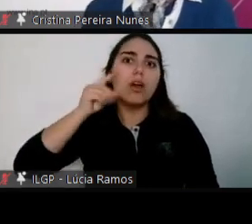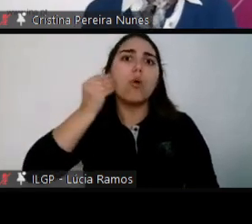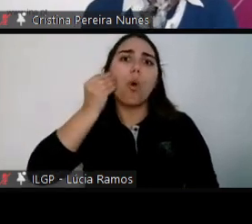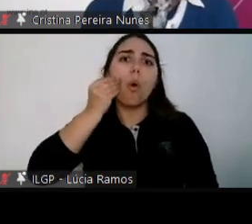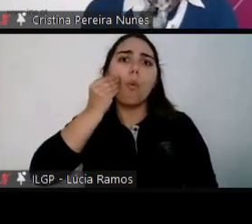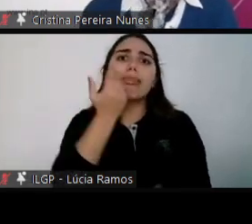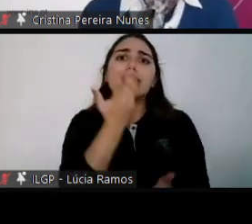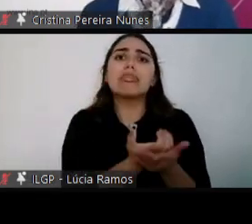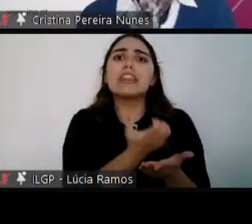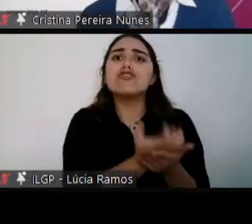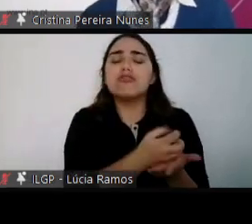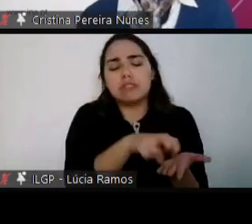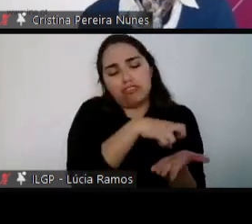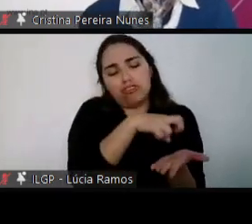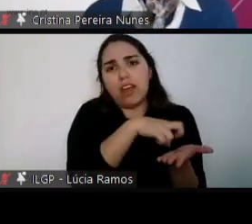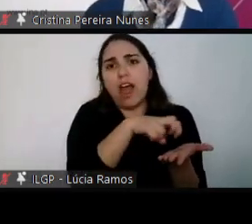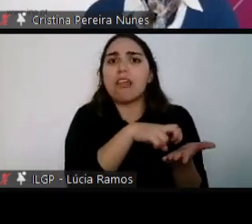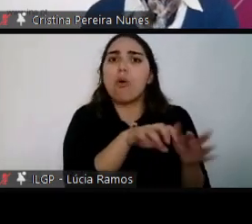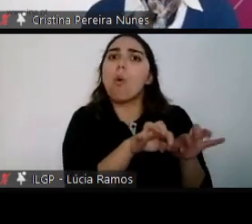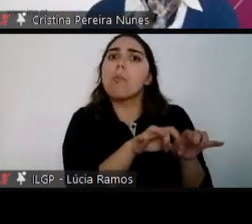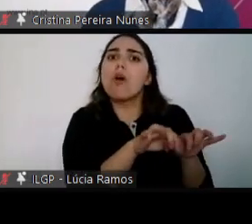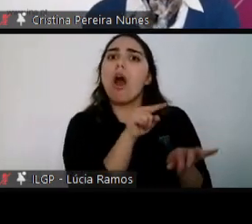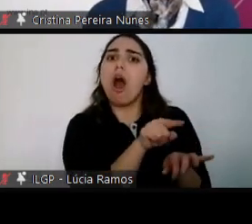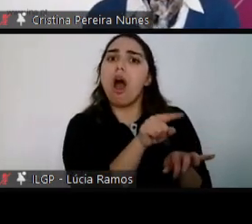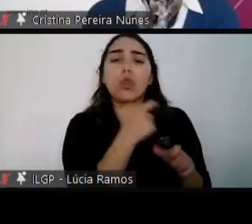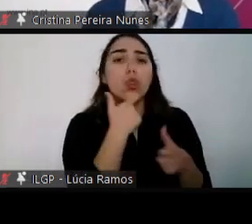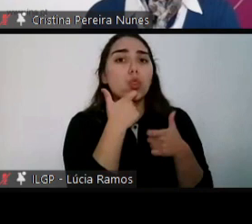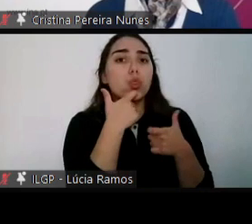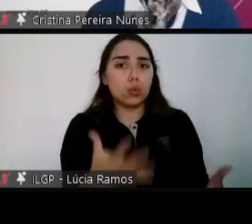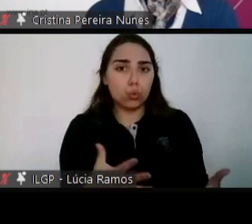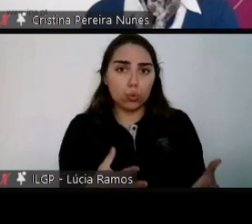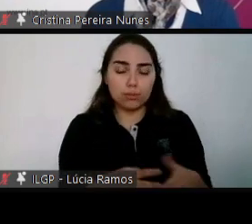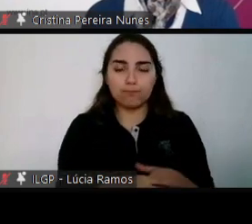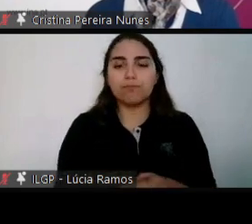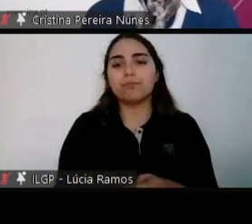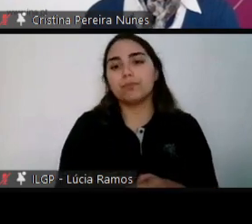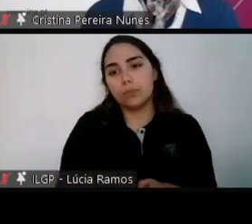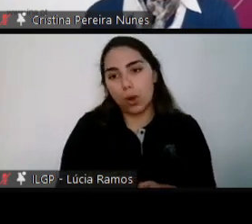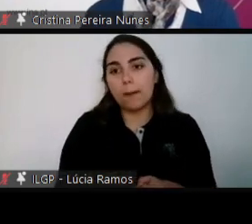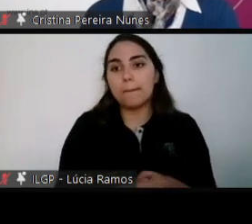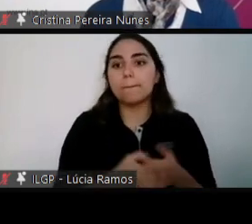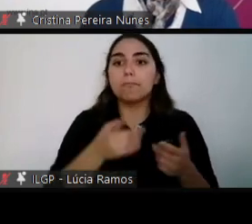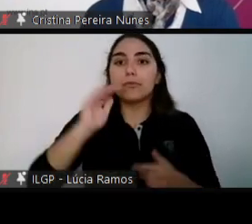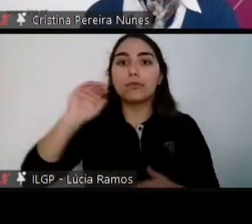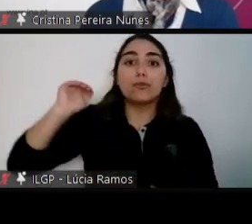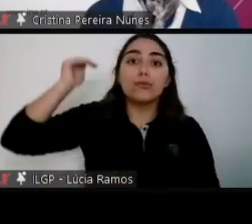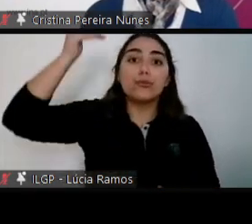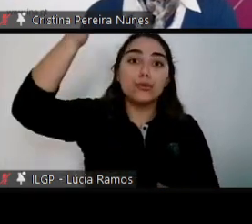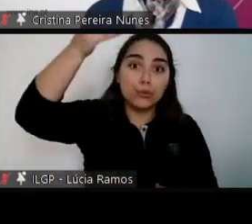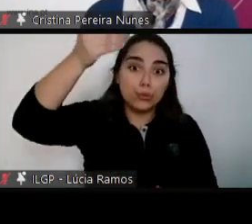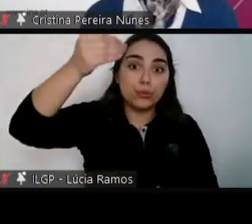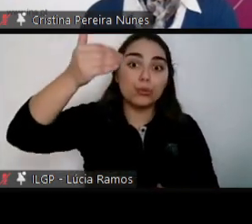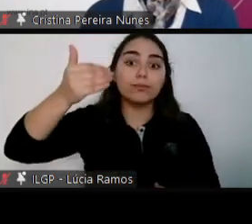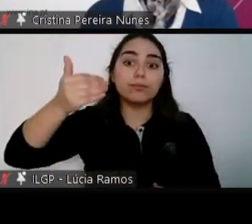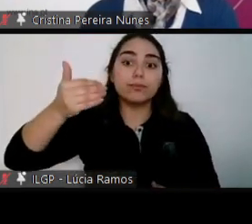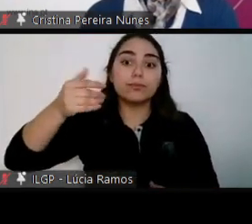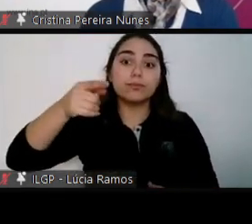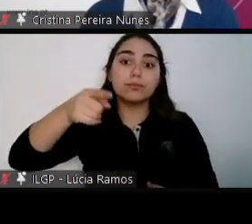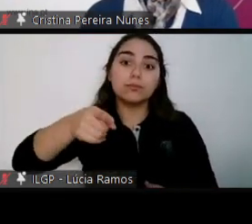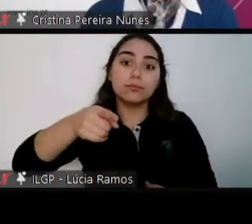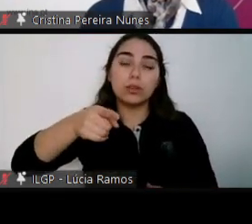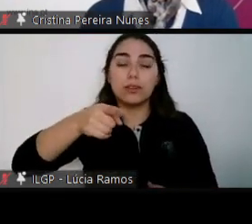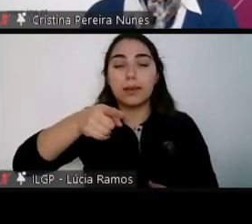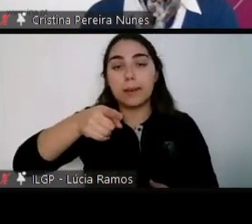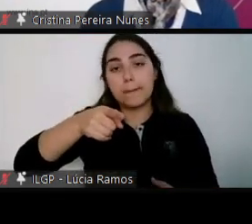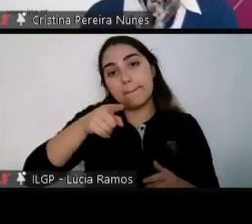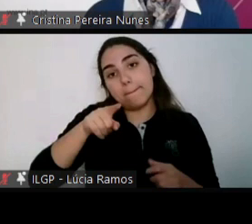fazer isto se não tivermos pessoas com skills digitais médios e avançados no futuro. Portanto, eu acho que esta meta estará comprometida se nós não